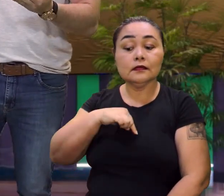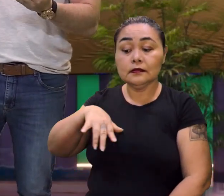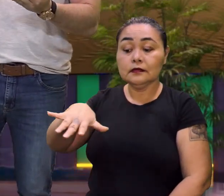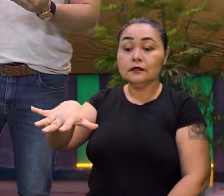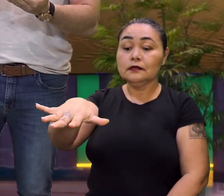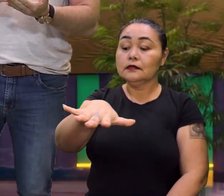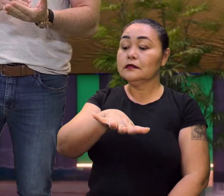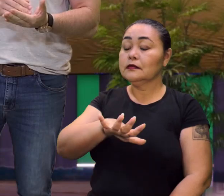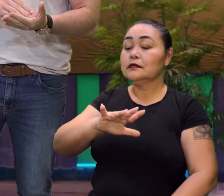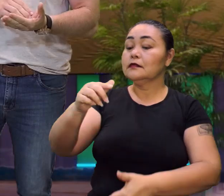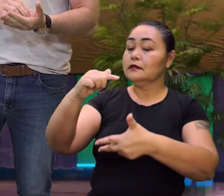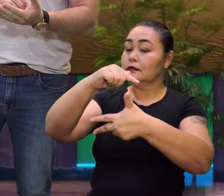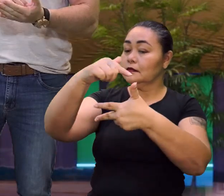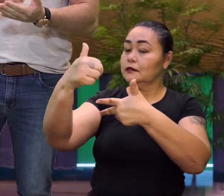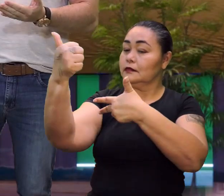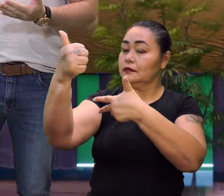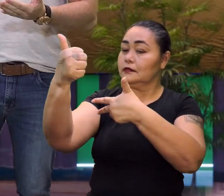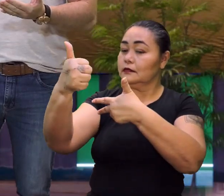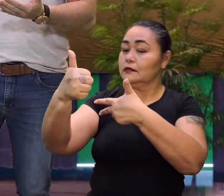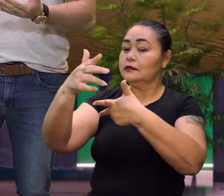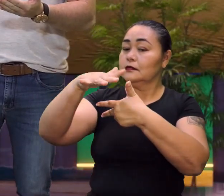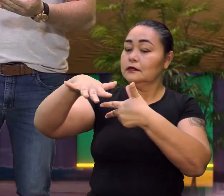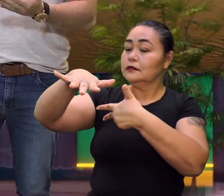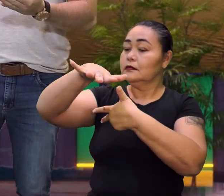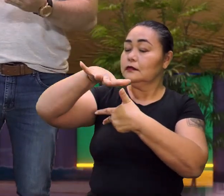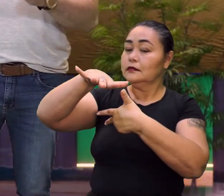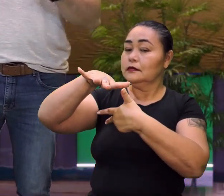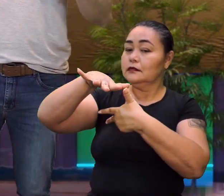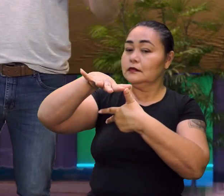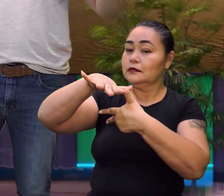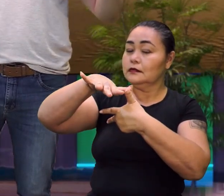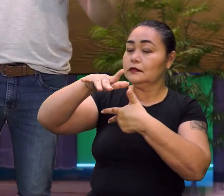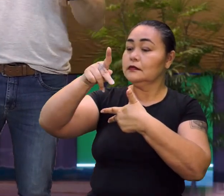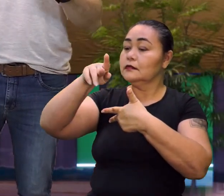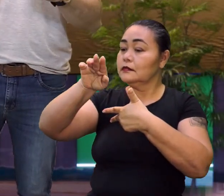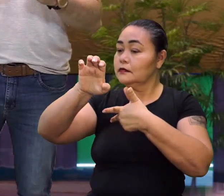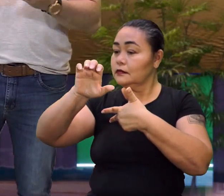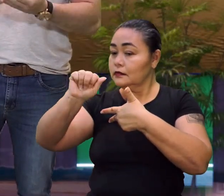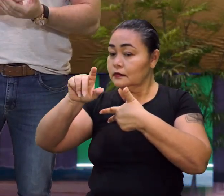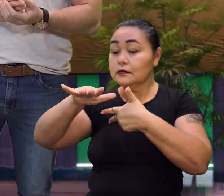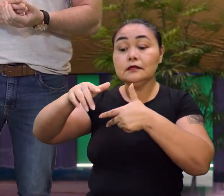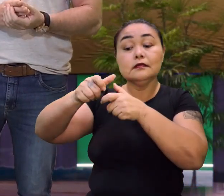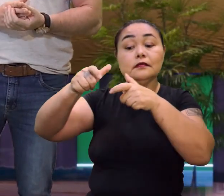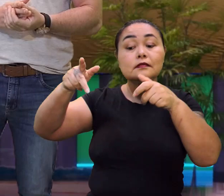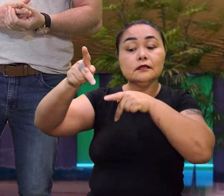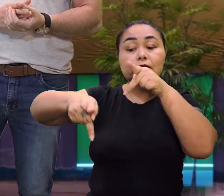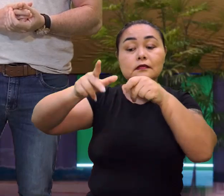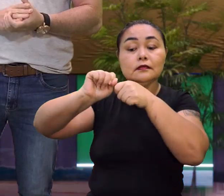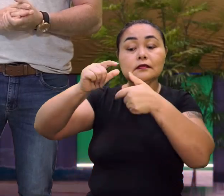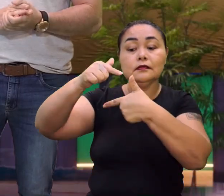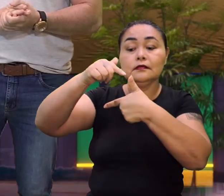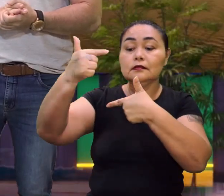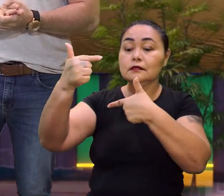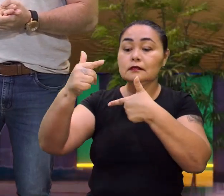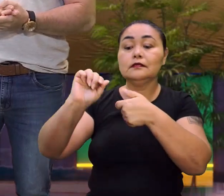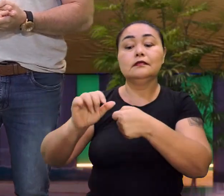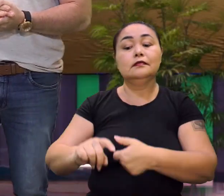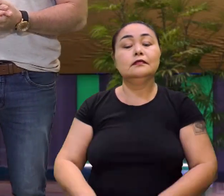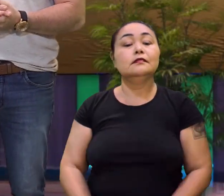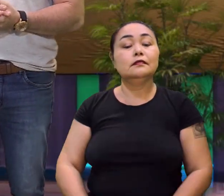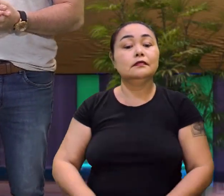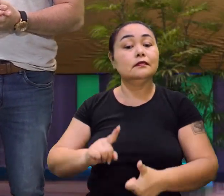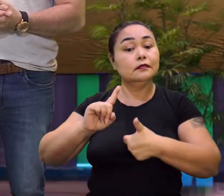no setor primário. Então, a maior parte dessa população era do setor primário, né, professor